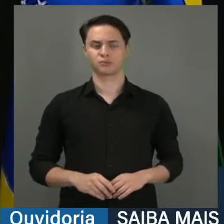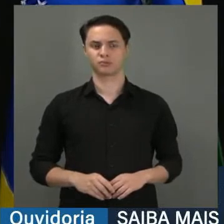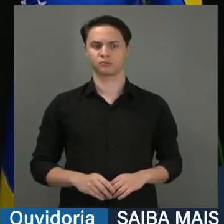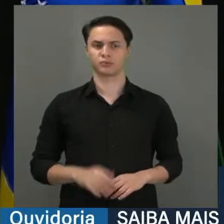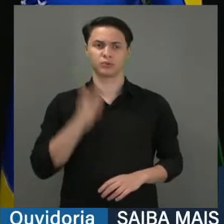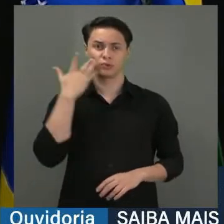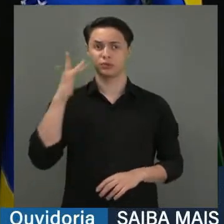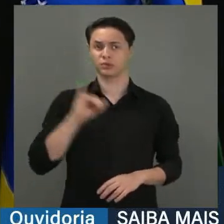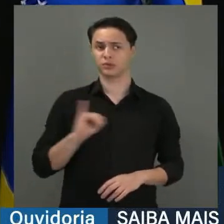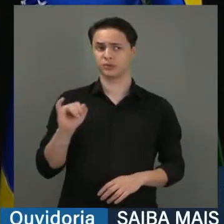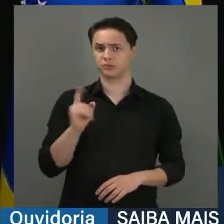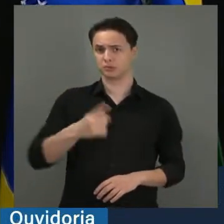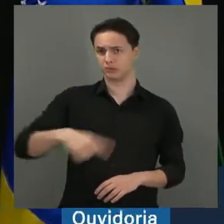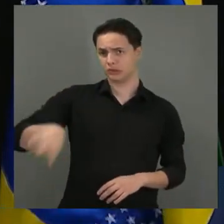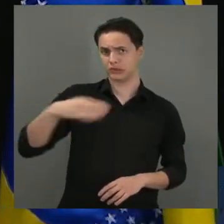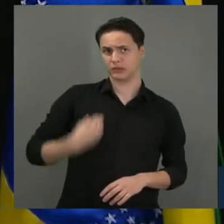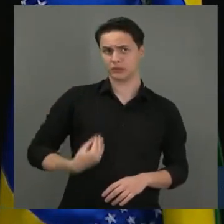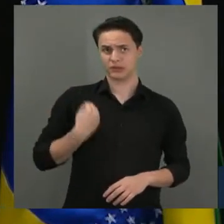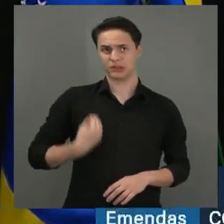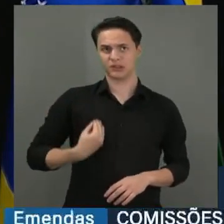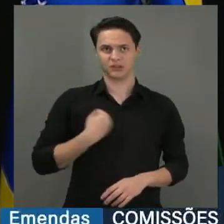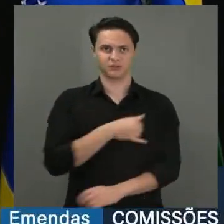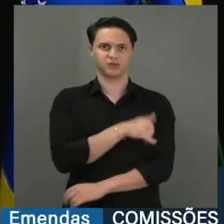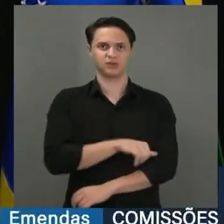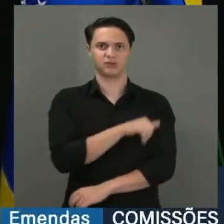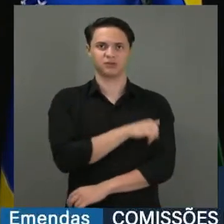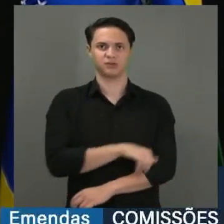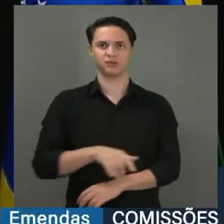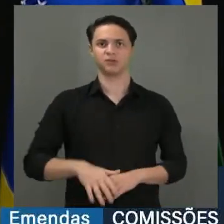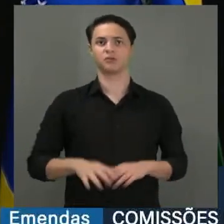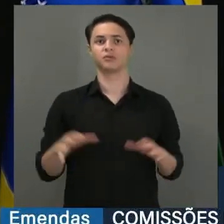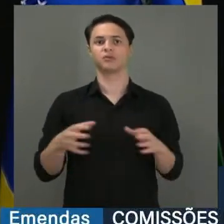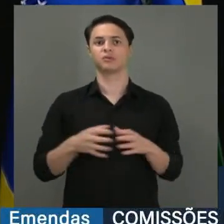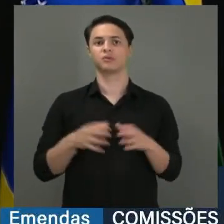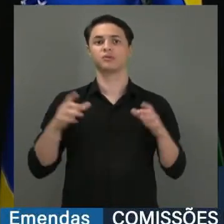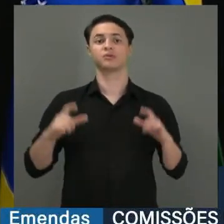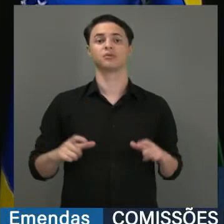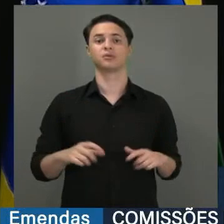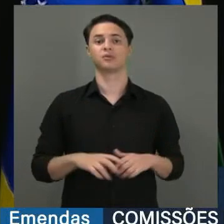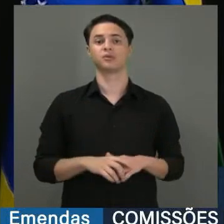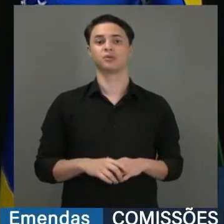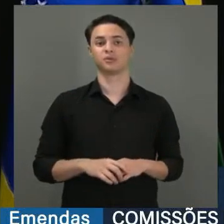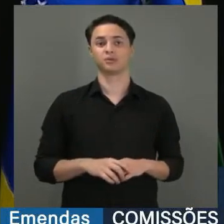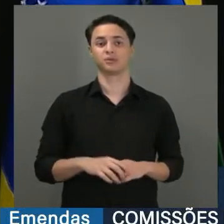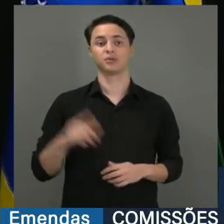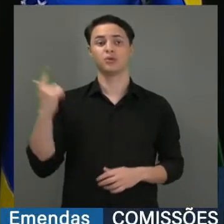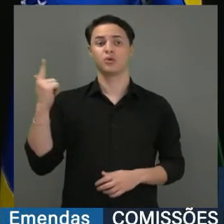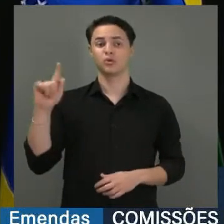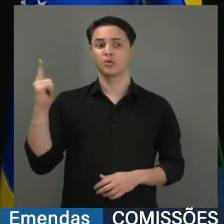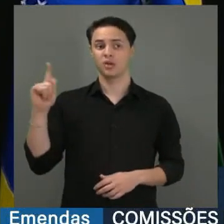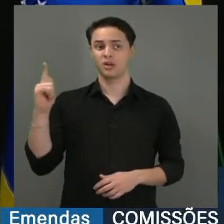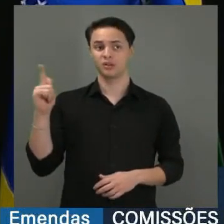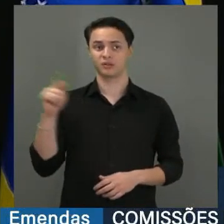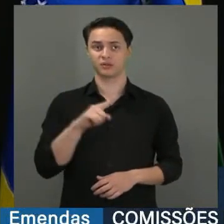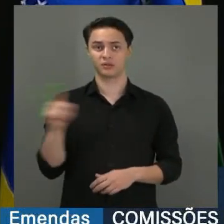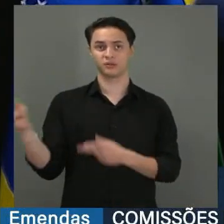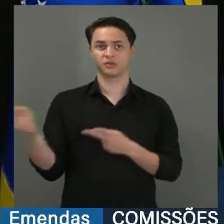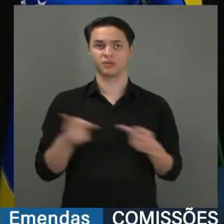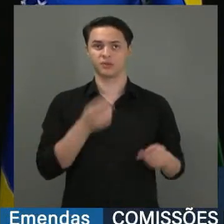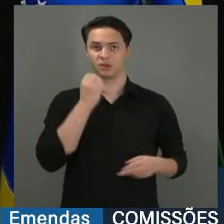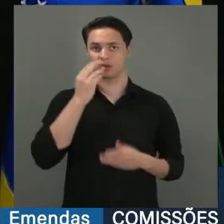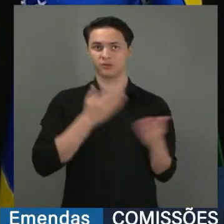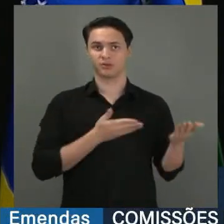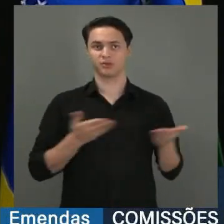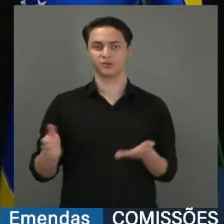não sei se tem alguém do Rio de Janeiro aí, não, né? Esse grupo de onde é? De Goiás. Estão fazendo visita. Sejam